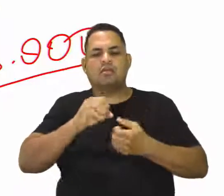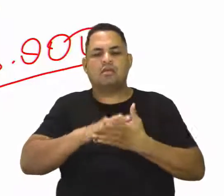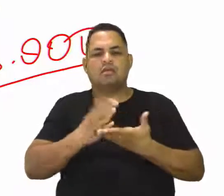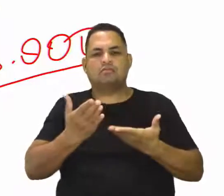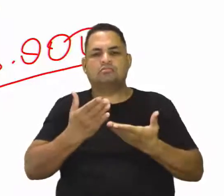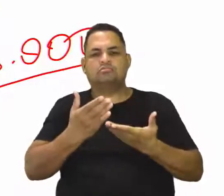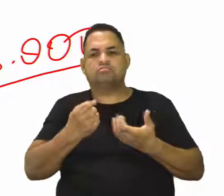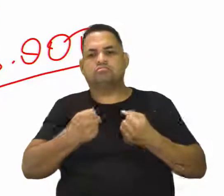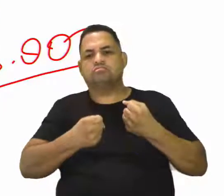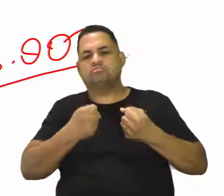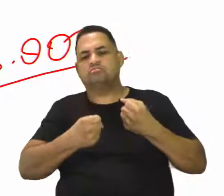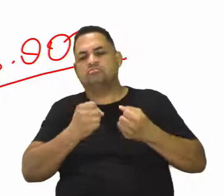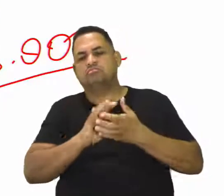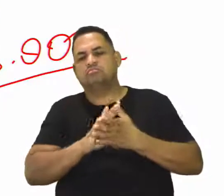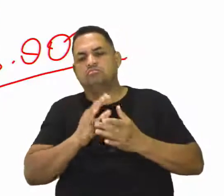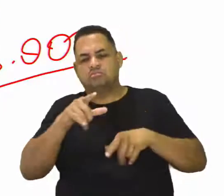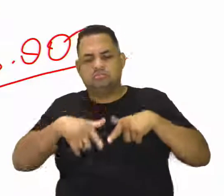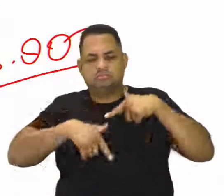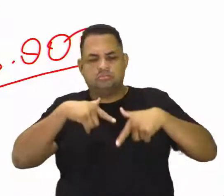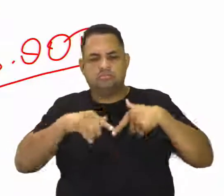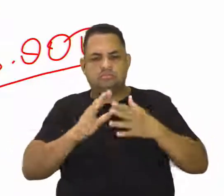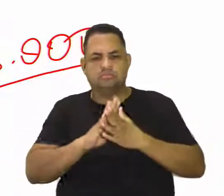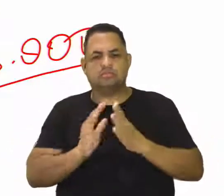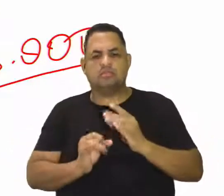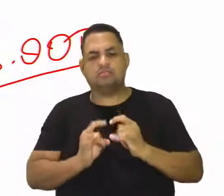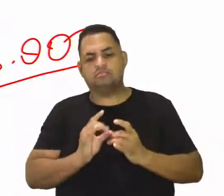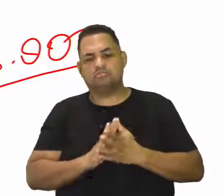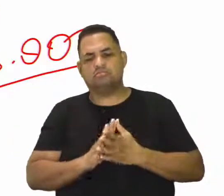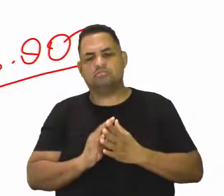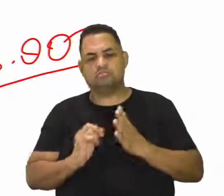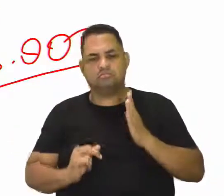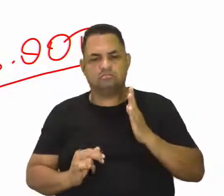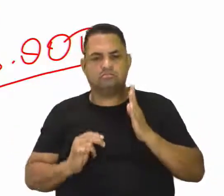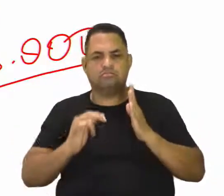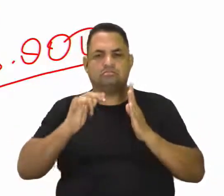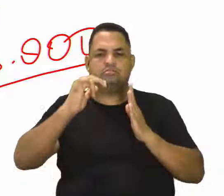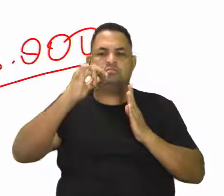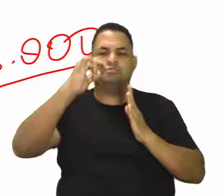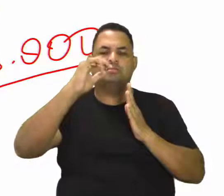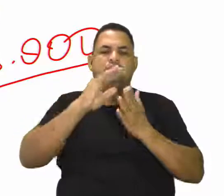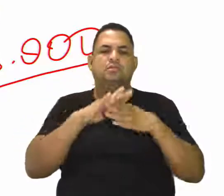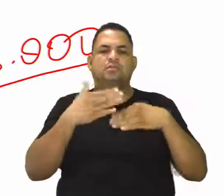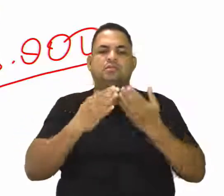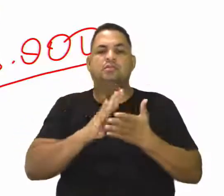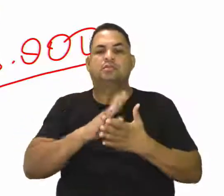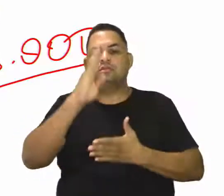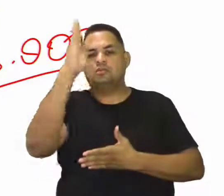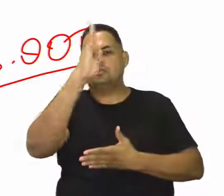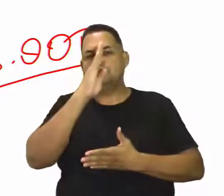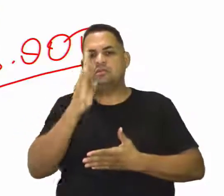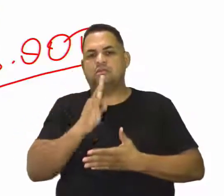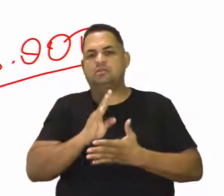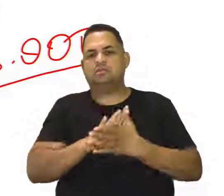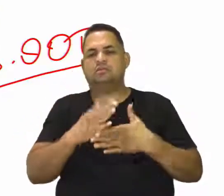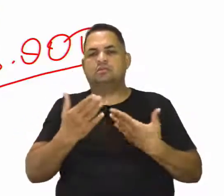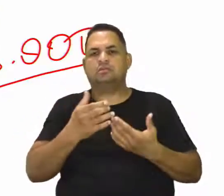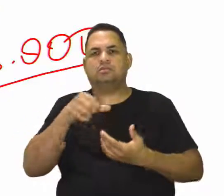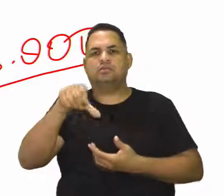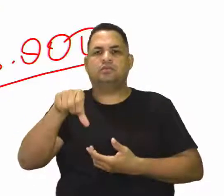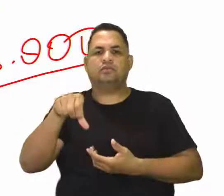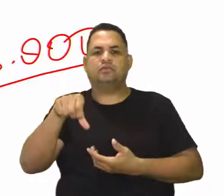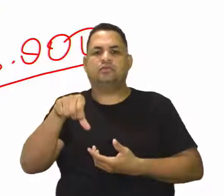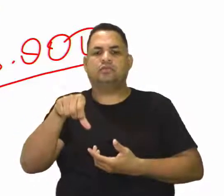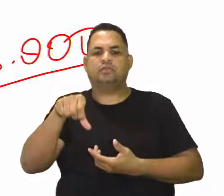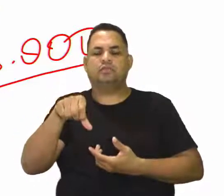trabalho subir nas Torres e ele começar a trabalhar foi cedo no Brasil é uma questão de mais